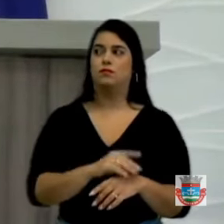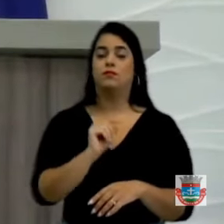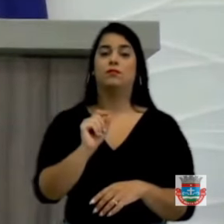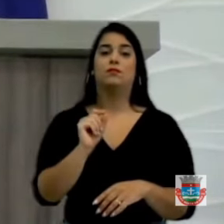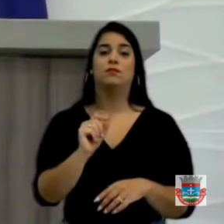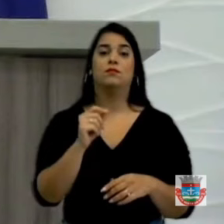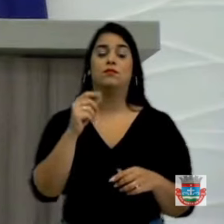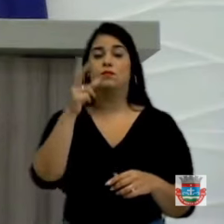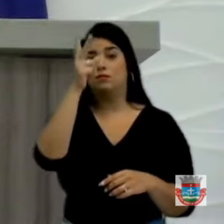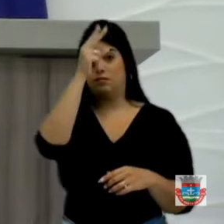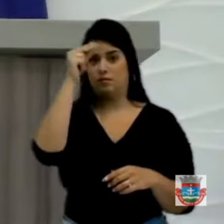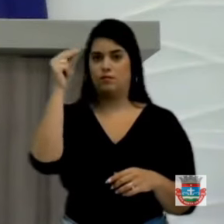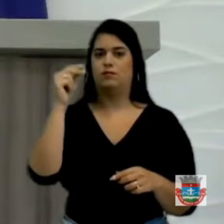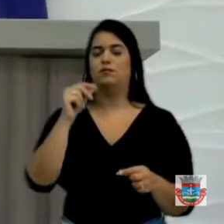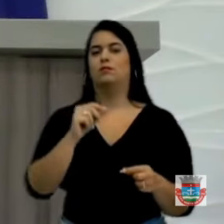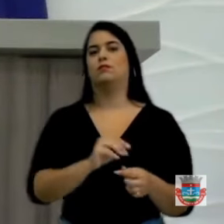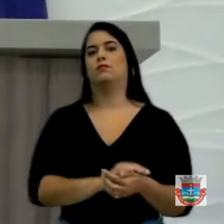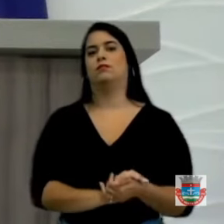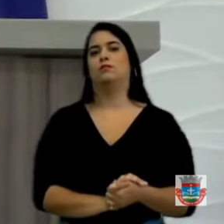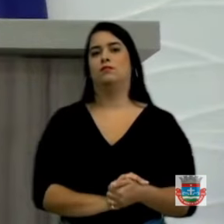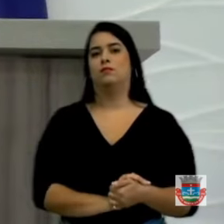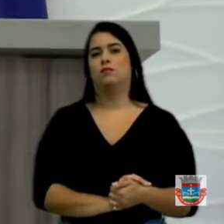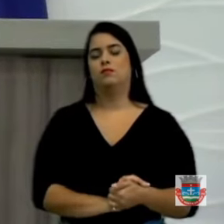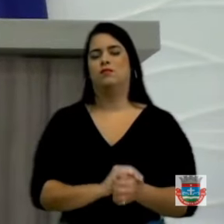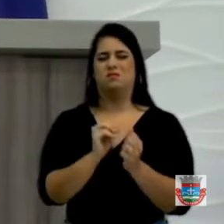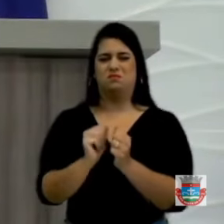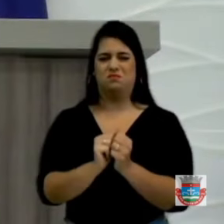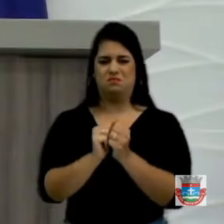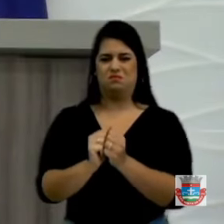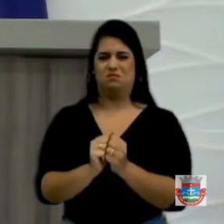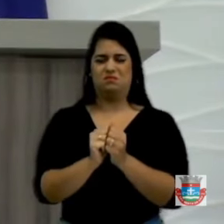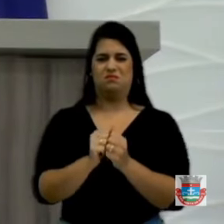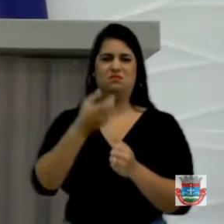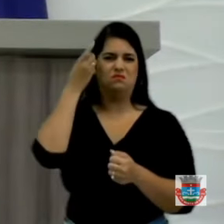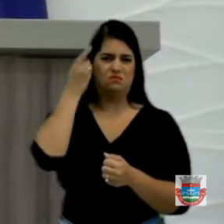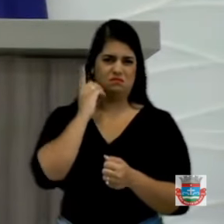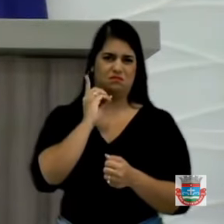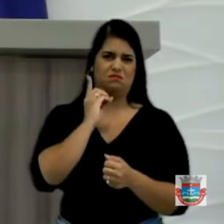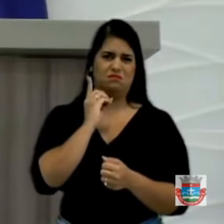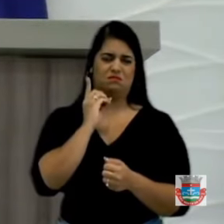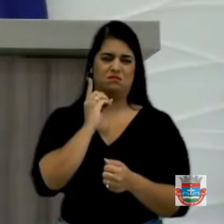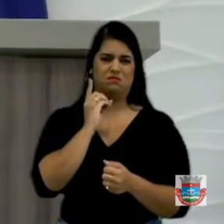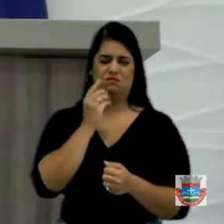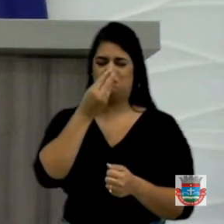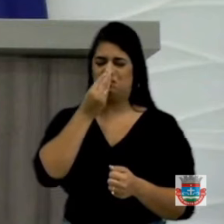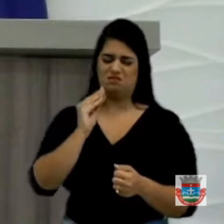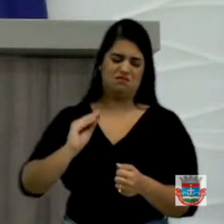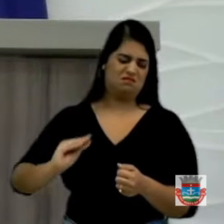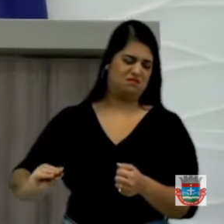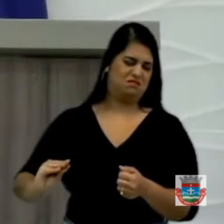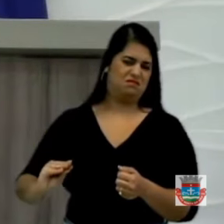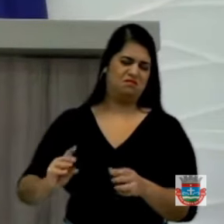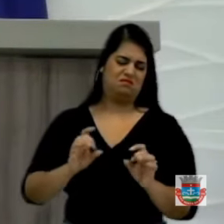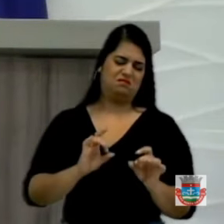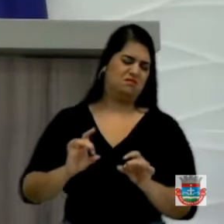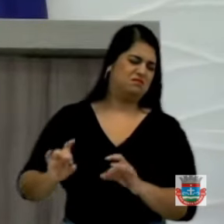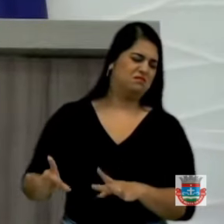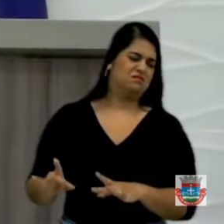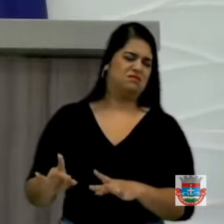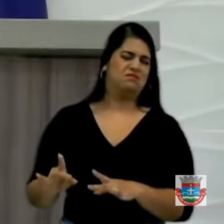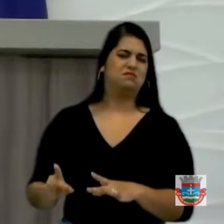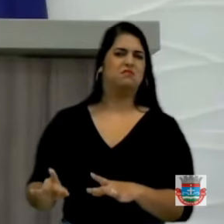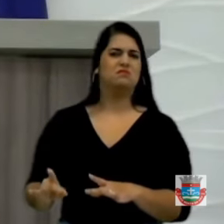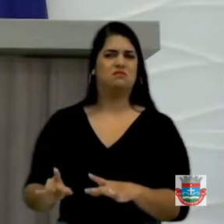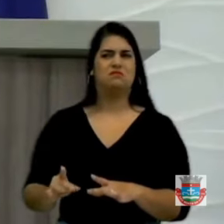que o prefeito passou já na mão de Débora Almeida, não é isso, vereador Bruno? Mas humilhação passaram muito,